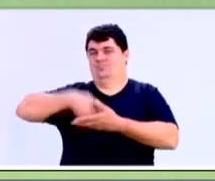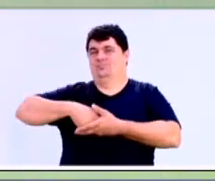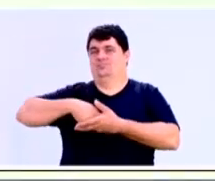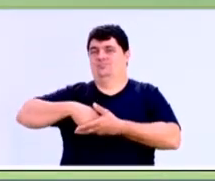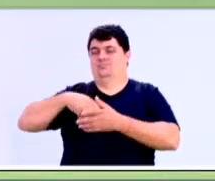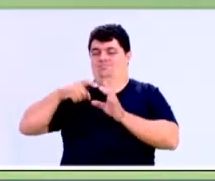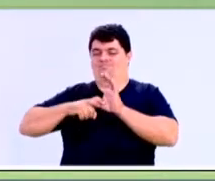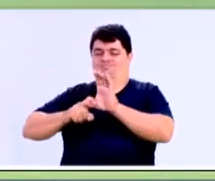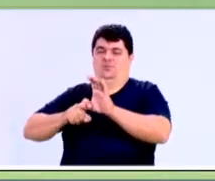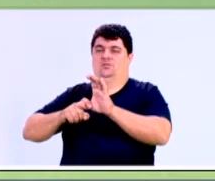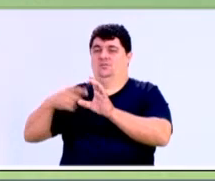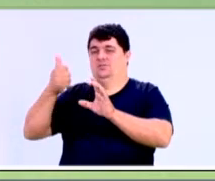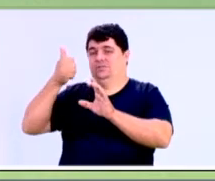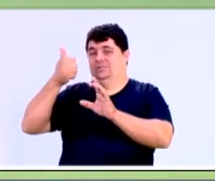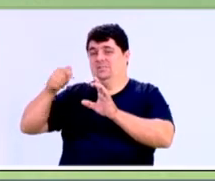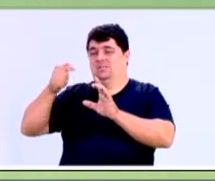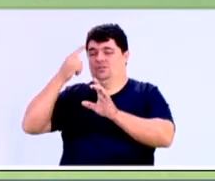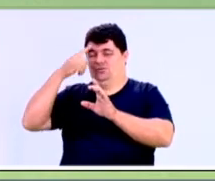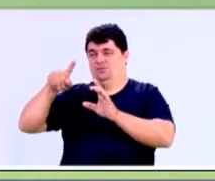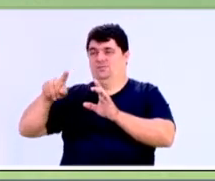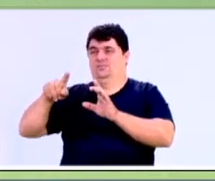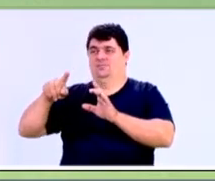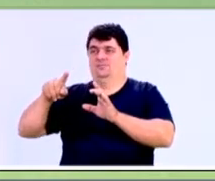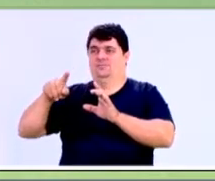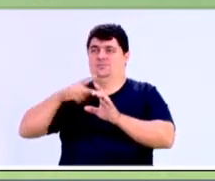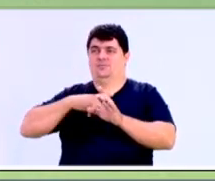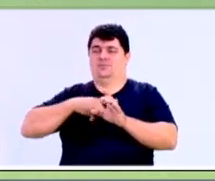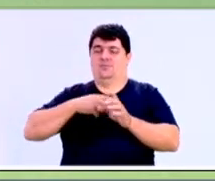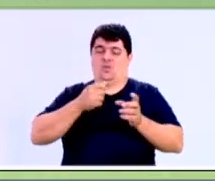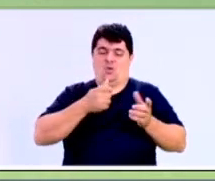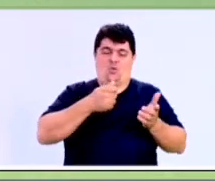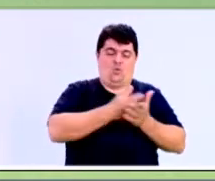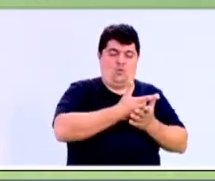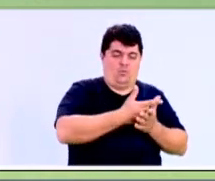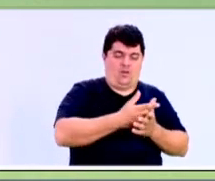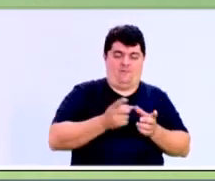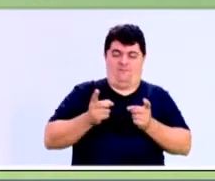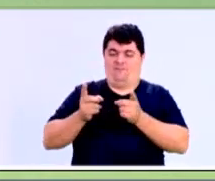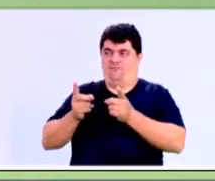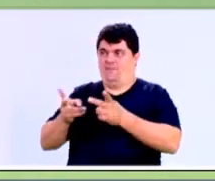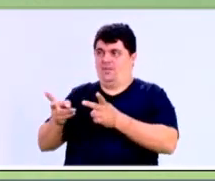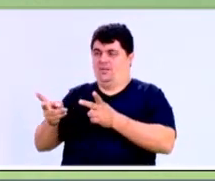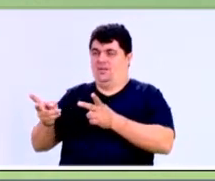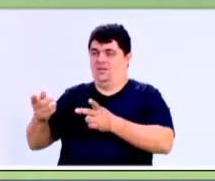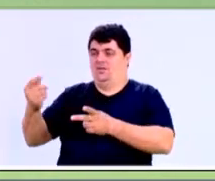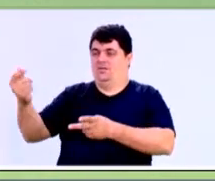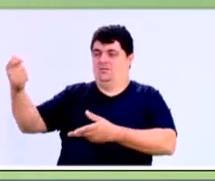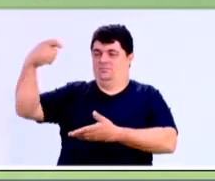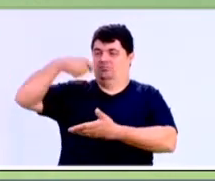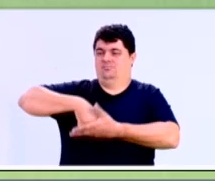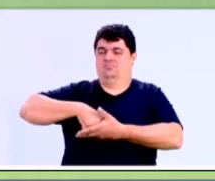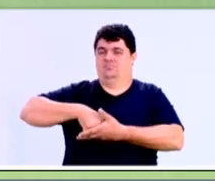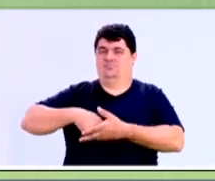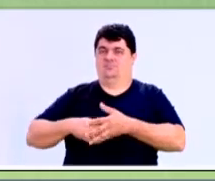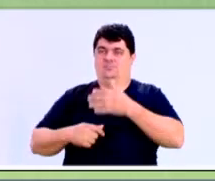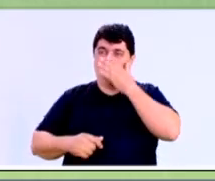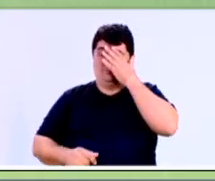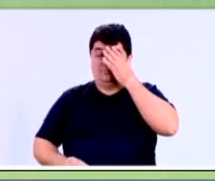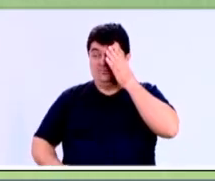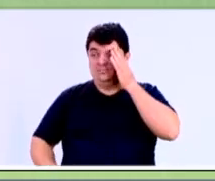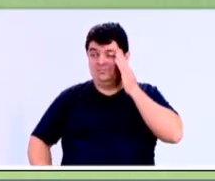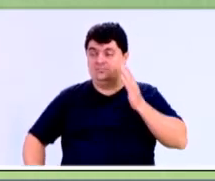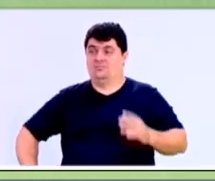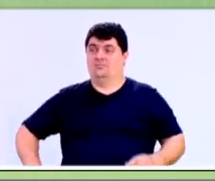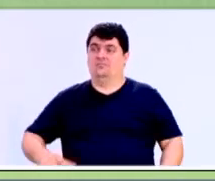dois. Então aqui eu tenho outro prazo, eu tenho comprar, vender e receber. Correto? O prazo entre a